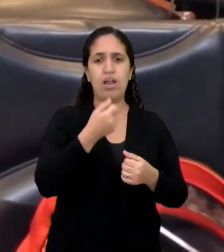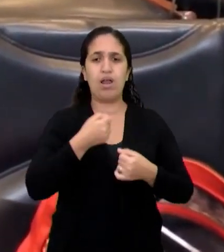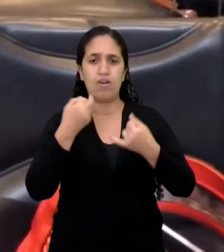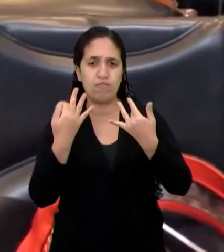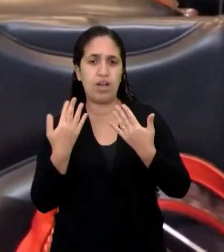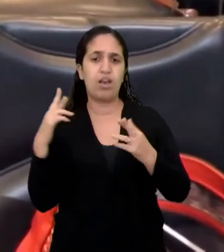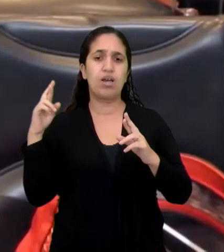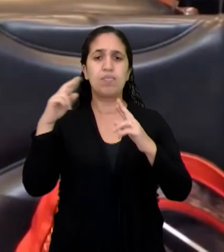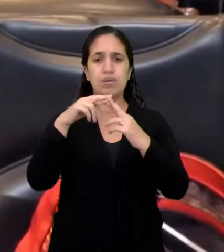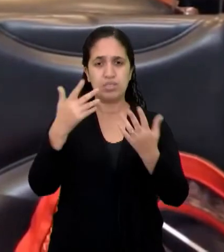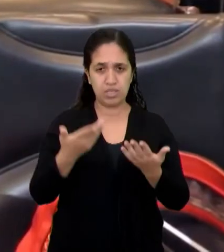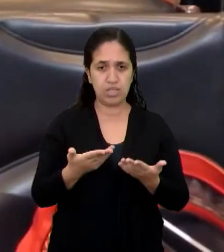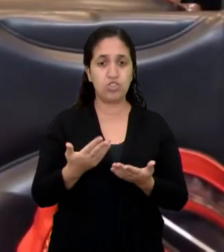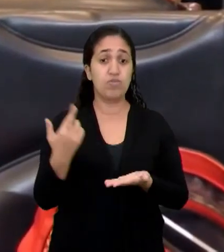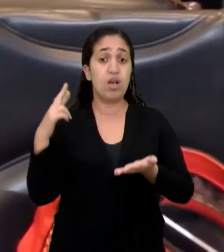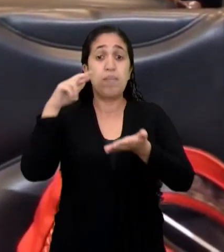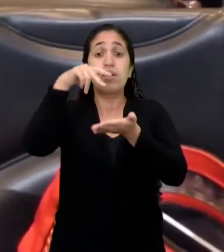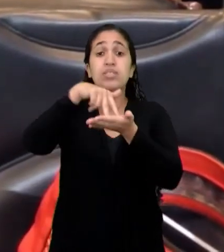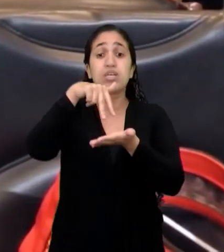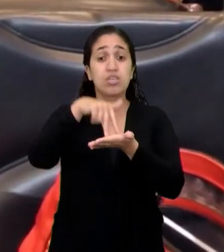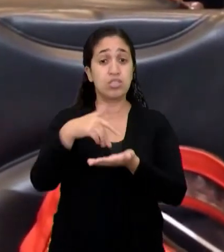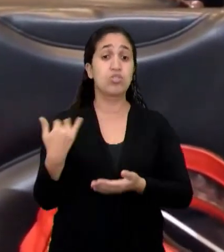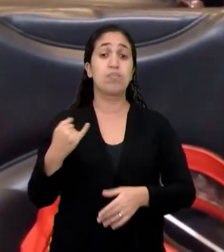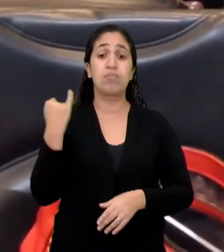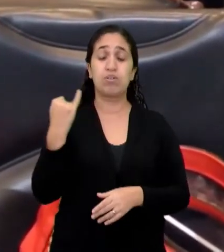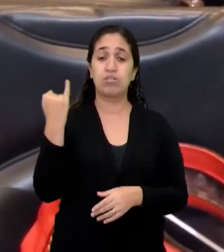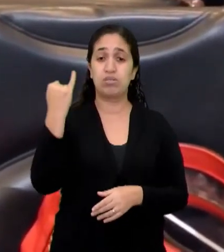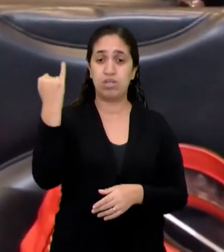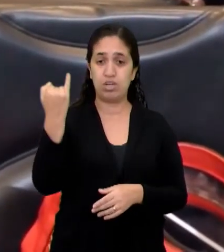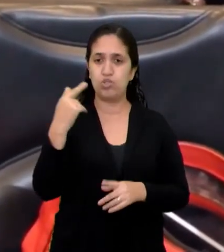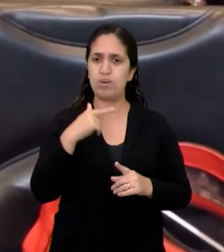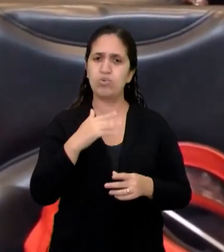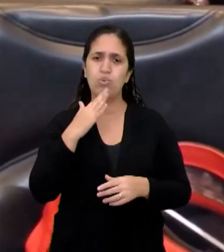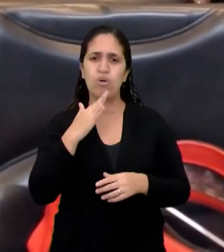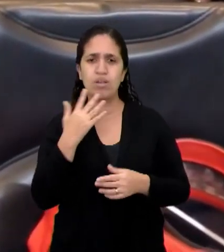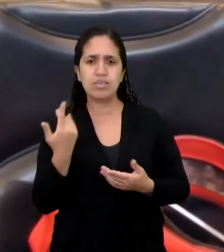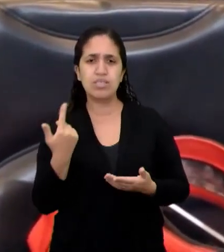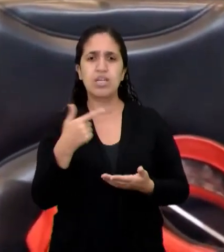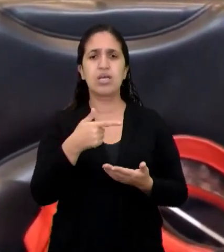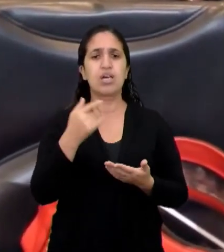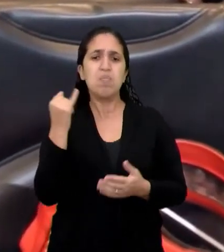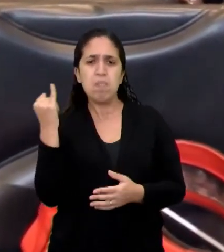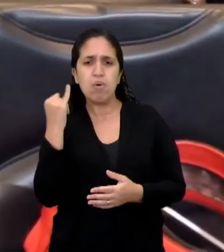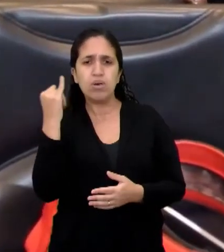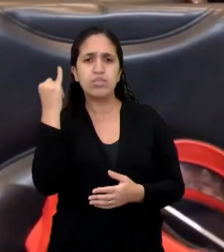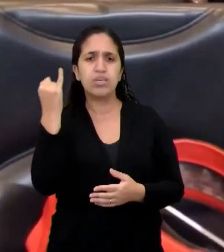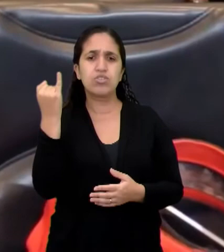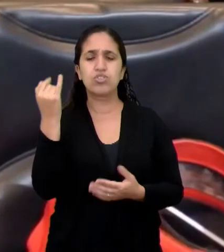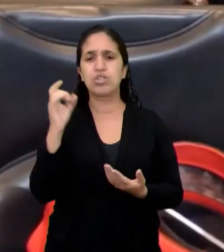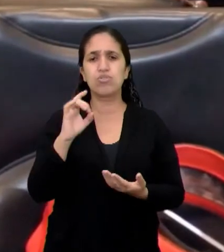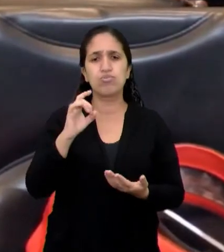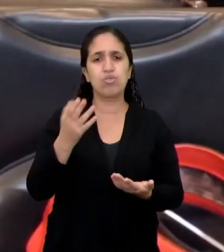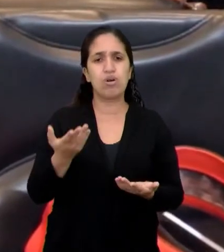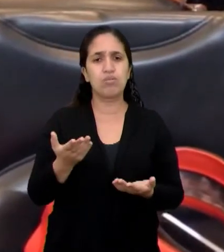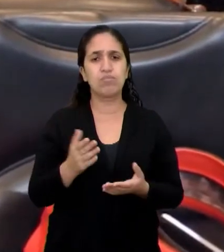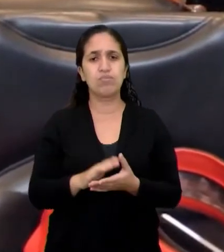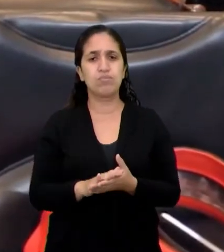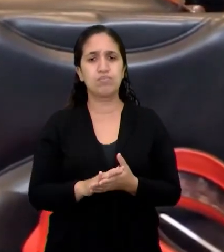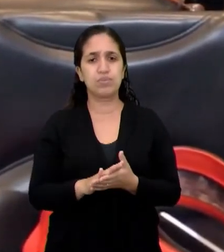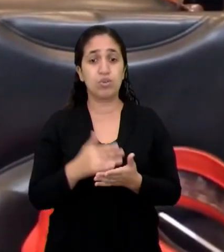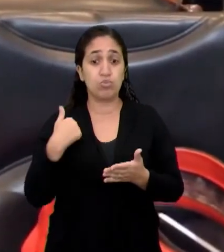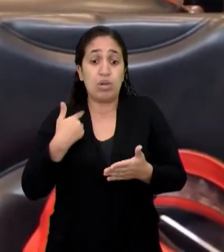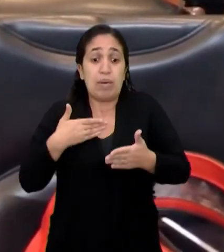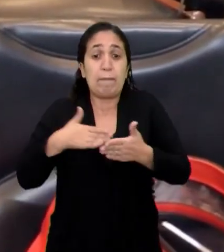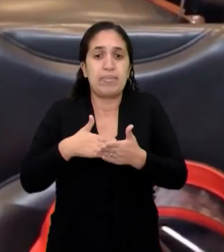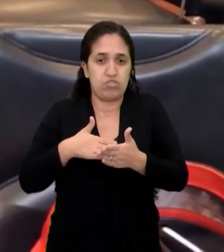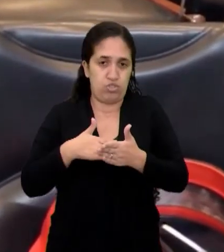representação. Que a representatividade ela é importante, né? Mas reconhecer a importância dela não pode significar não reconhecer seus limites, porque